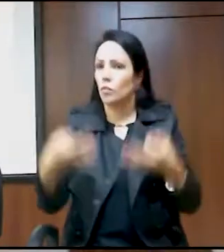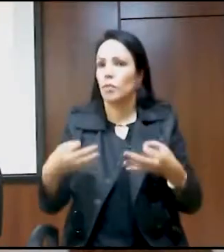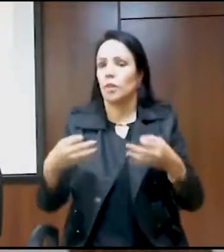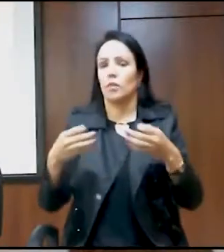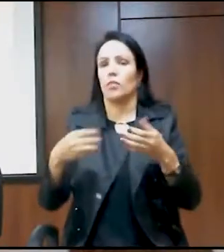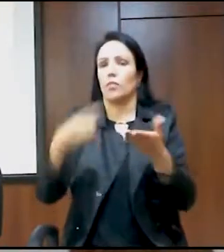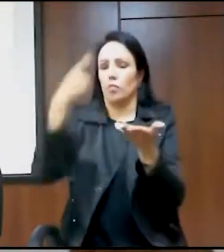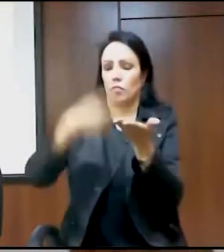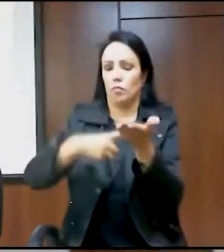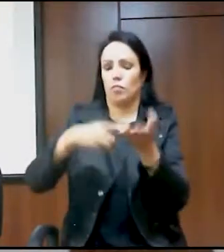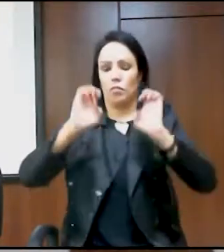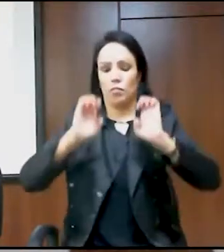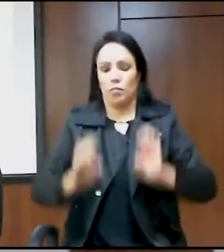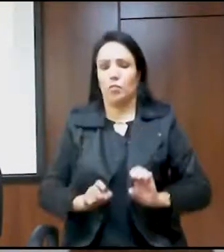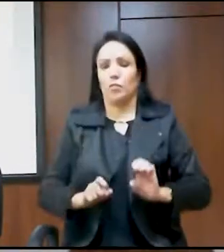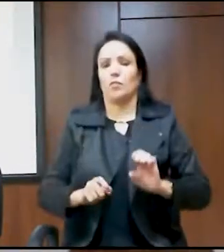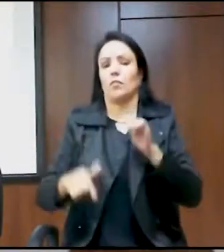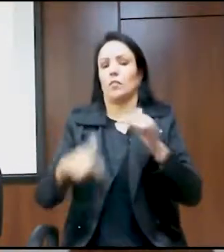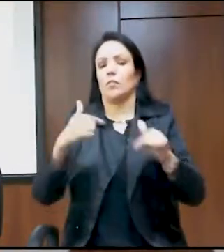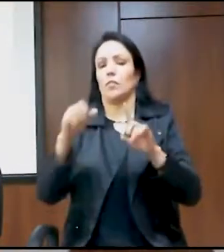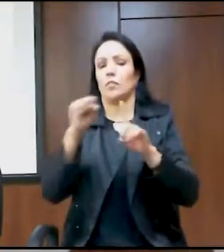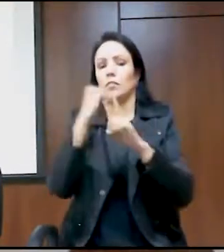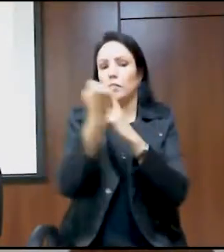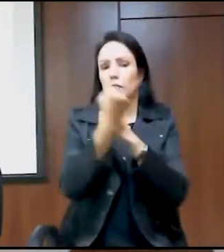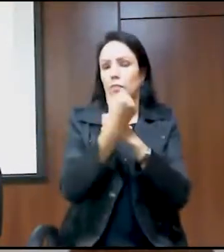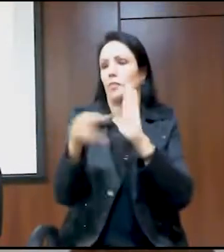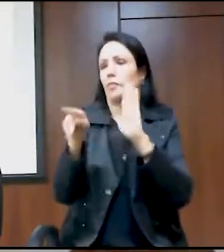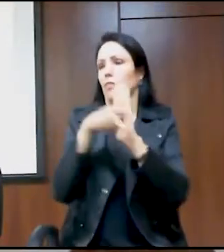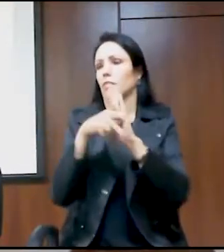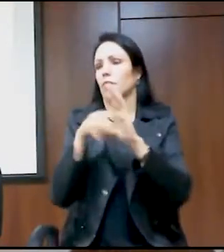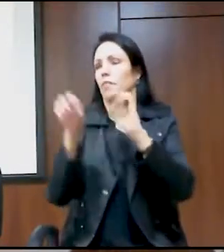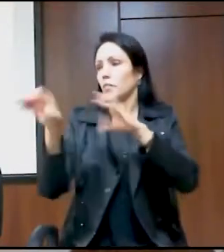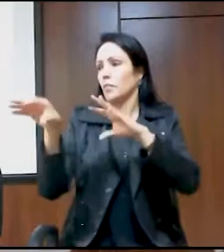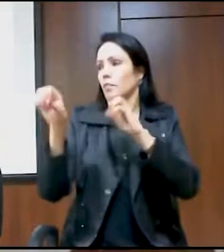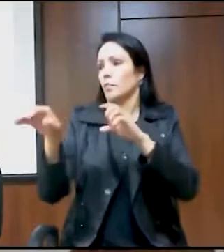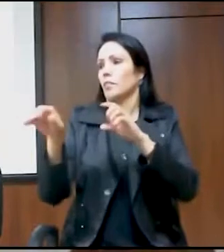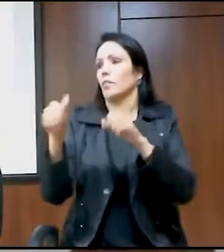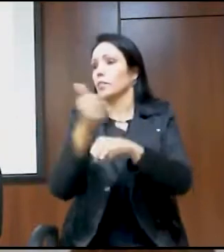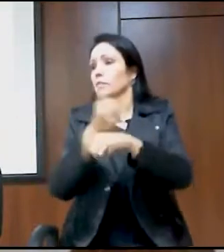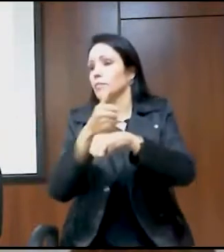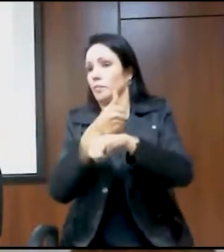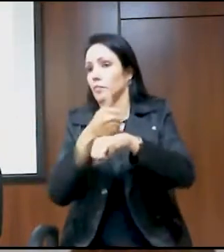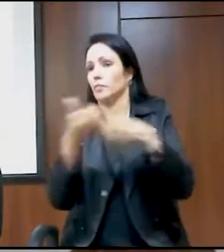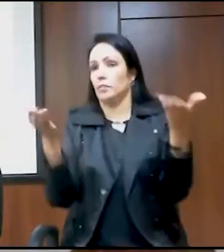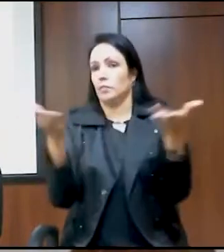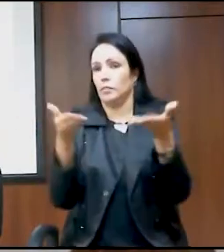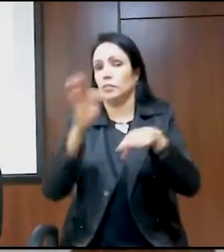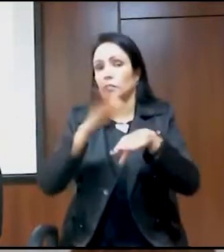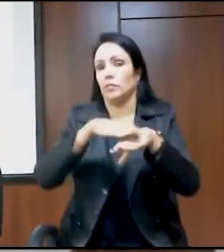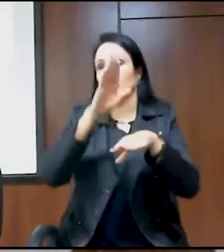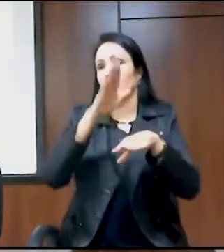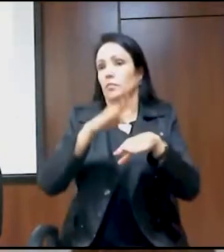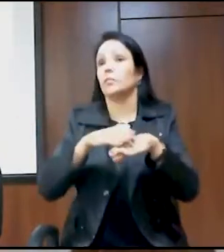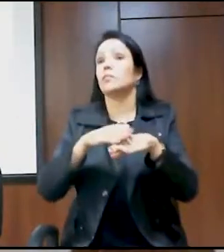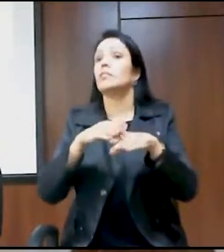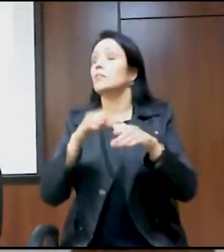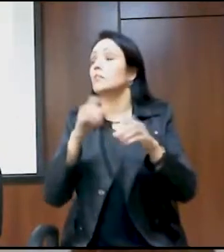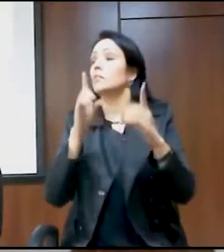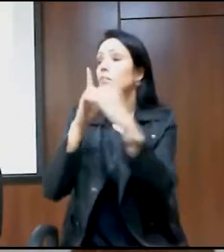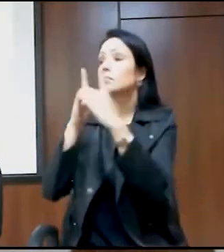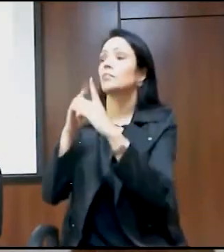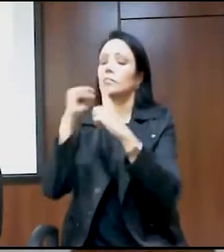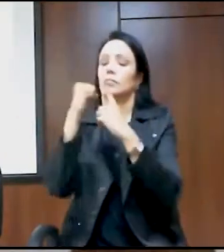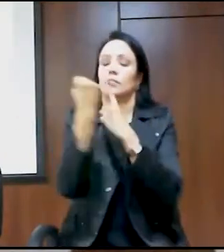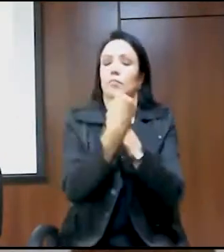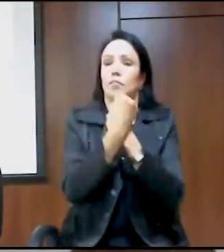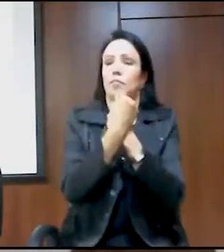ético do trabalho social em habitação, dos profissionais que atuam nessa área, que hoje são majoritariamente assistentes sociais, mas também